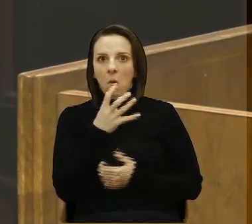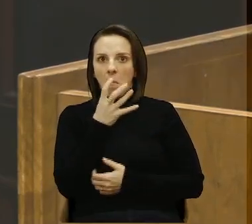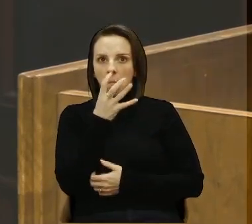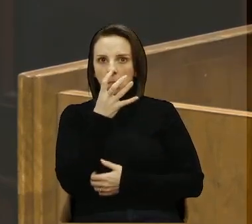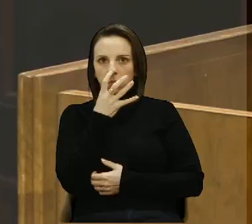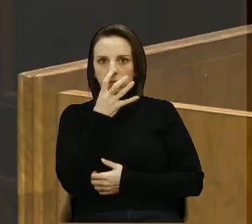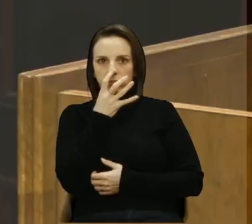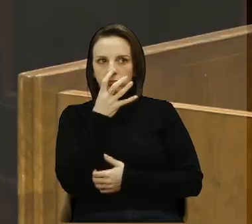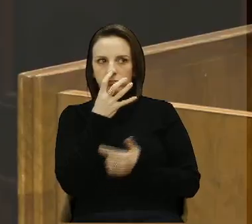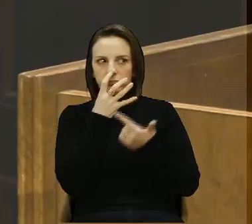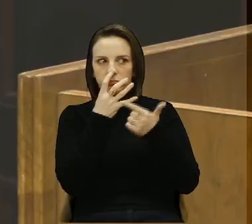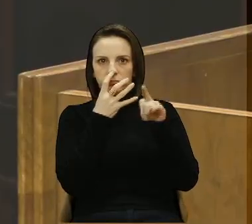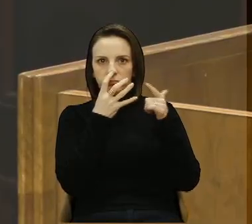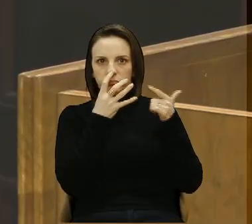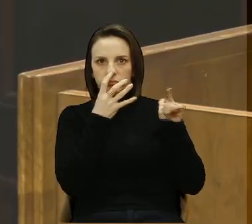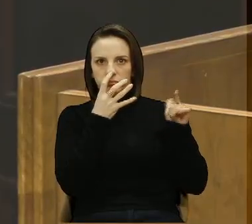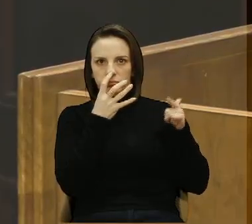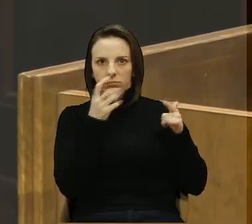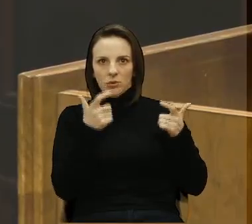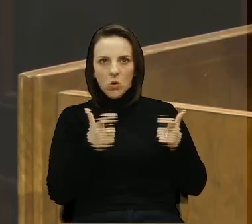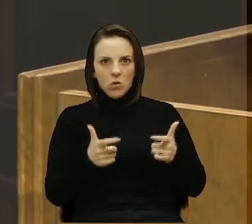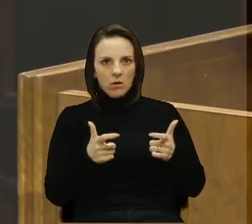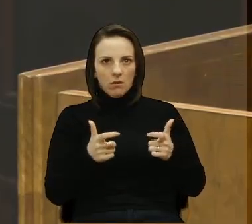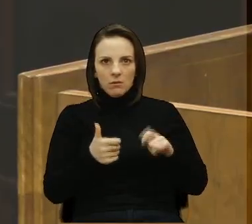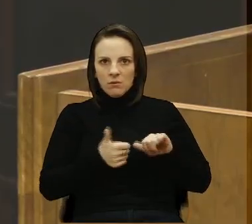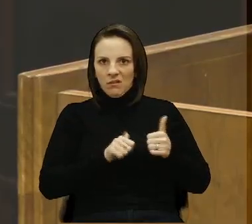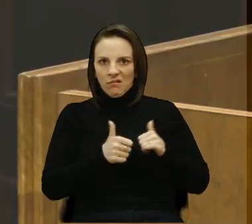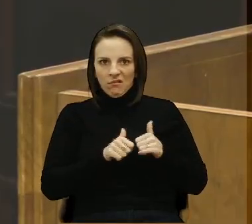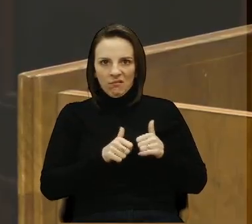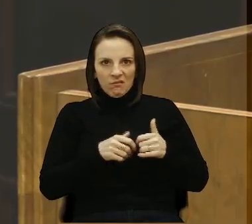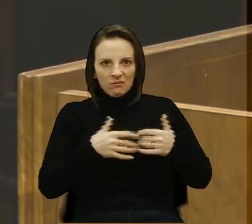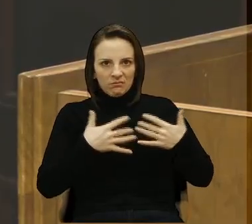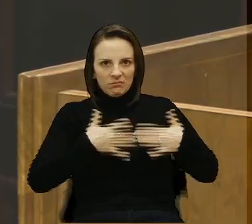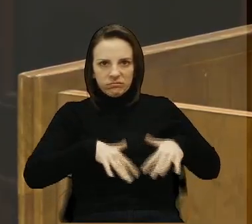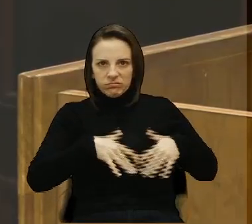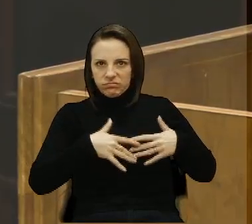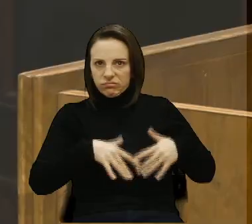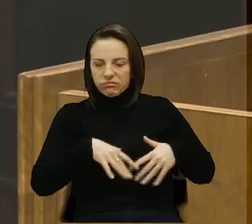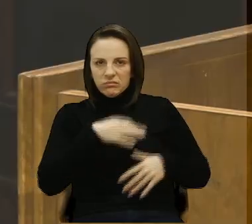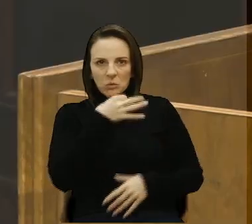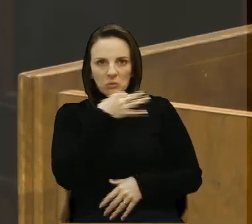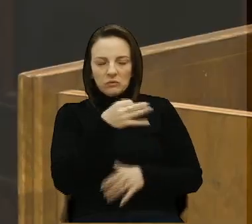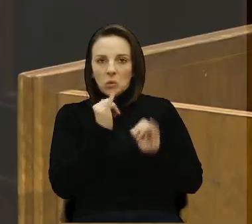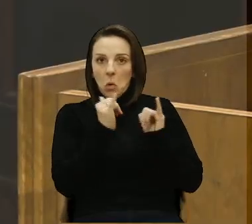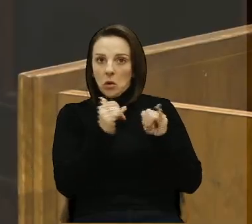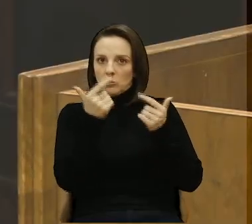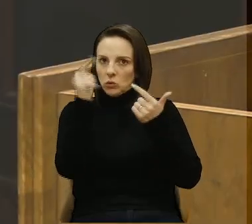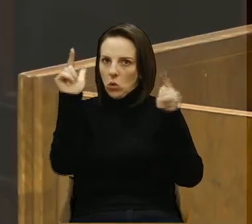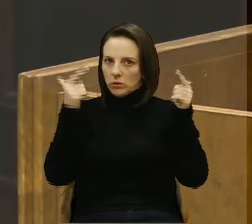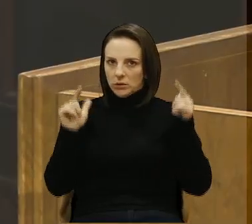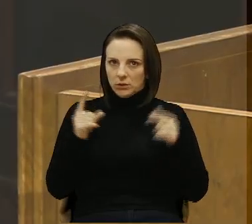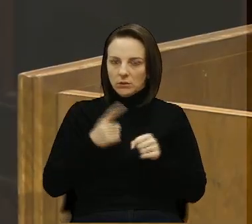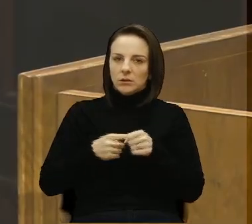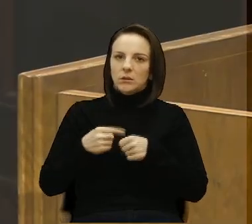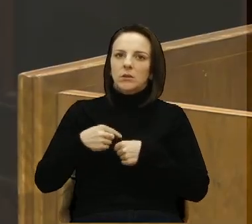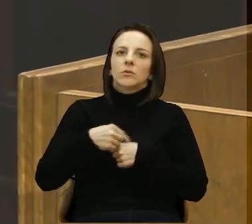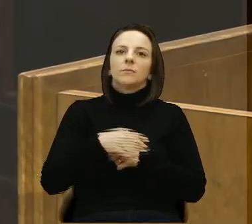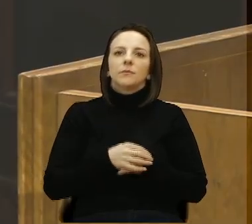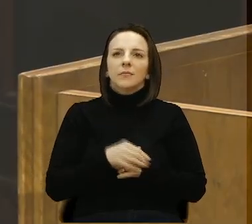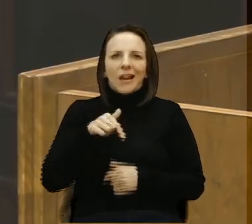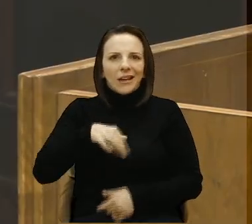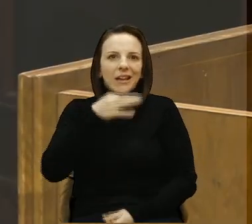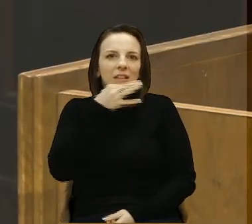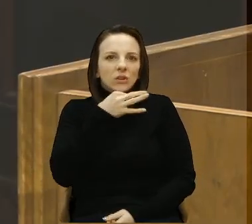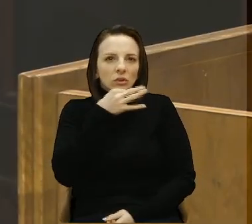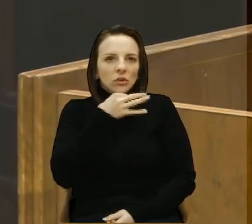apavorado da qualidade, do sucateamento dos ônibus em outras cidades. Caxias